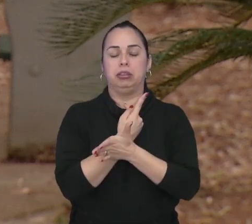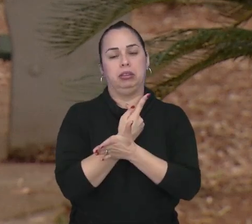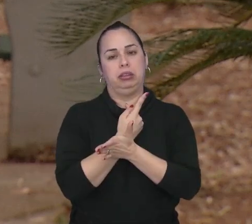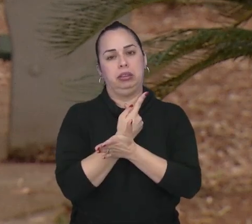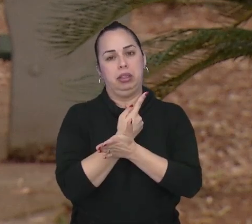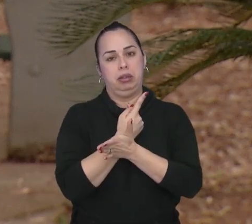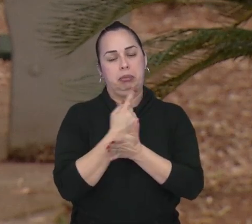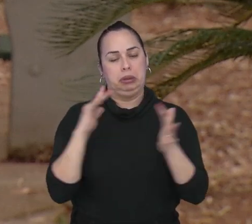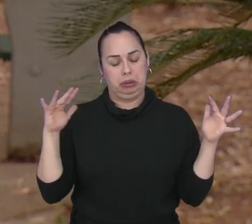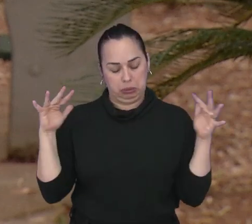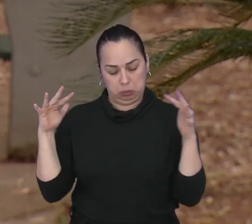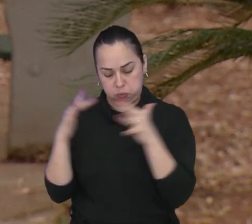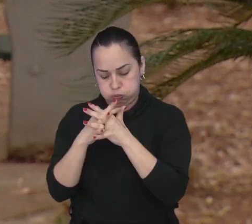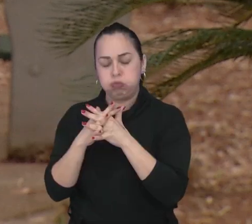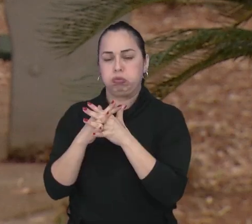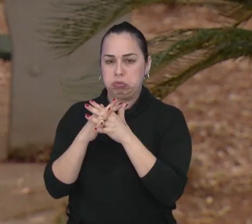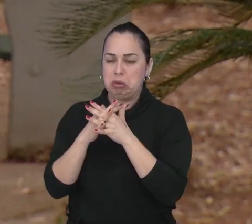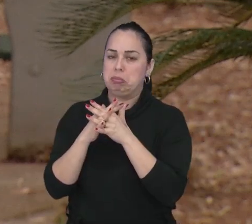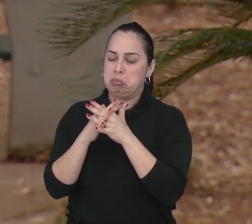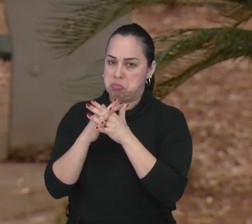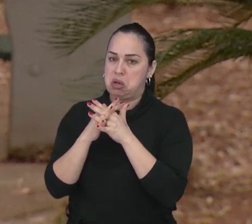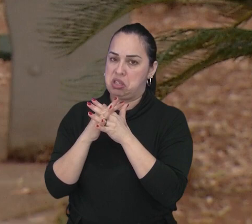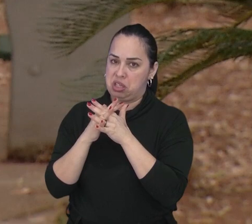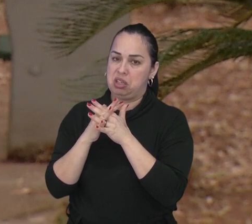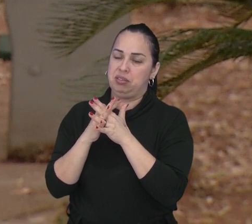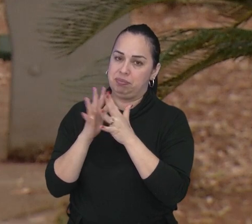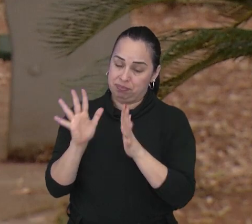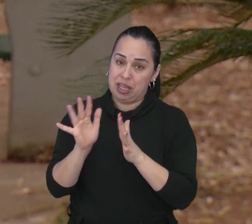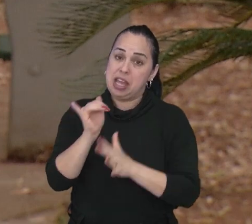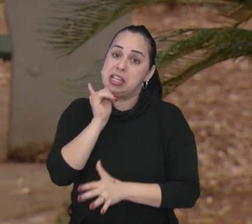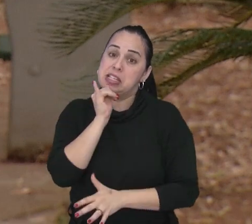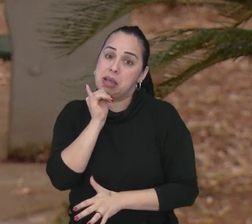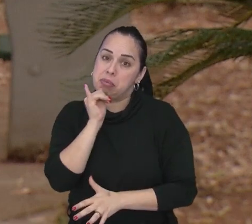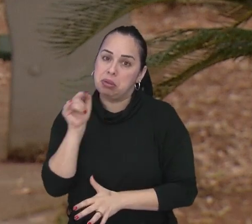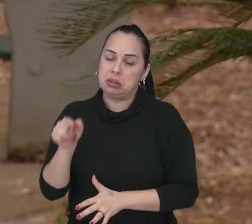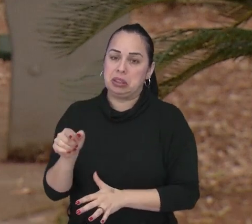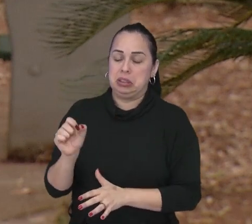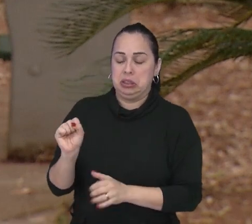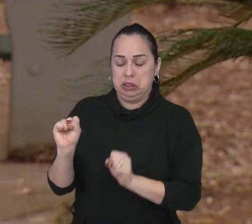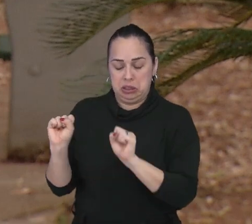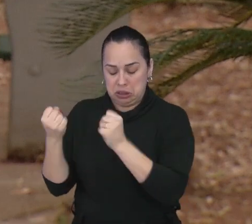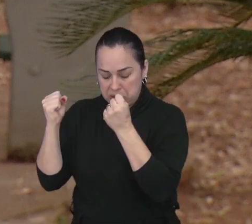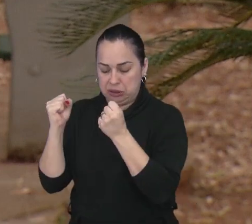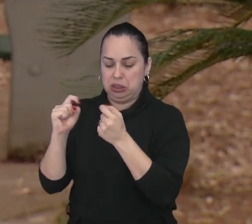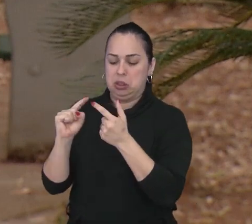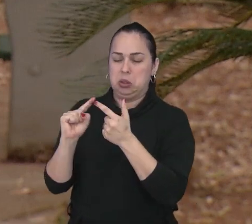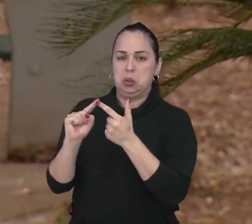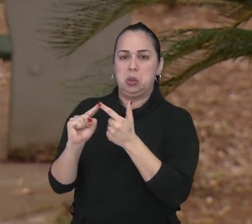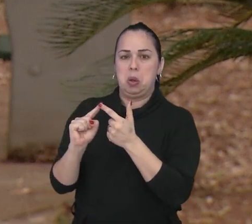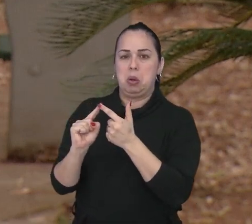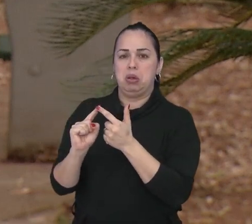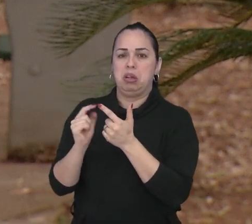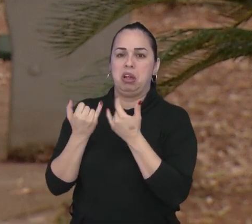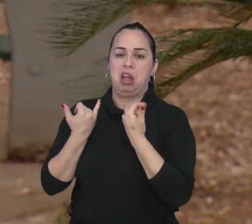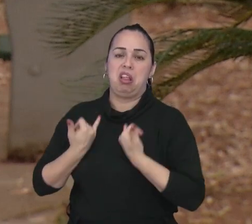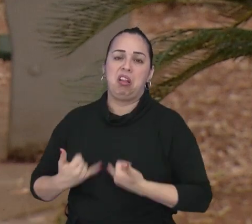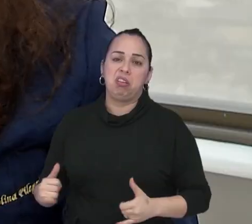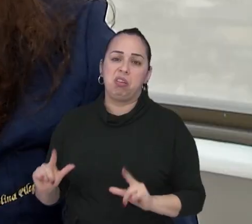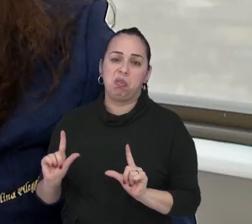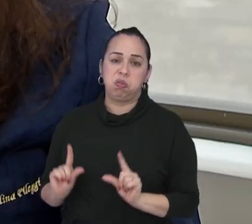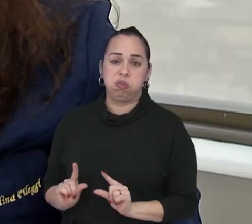incorreta podem ser confundidos com situações do nosso dia a dia como por exemplo a irritação ou a falta de